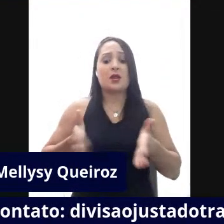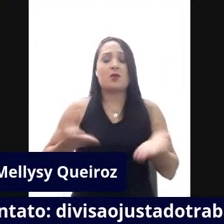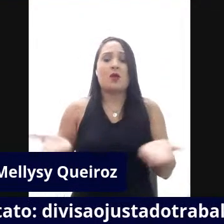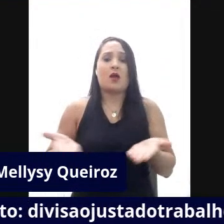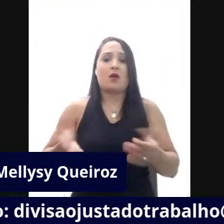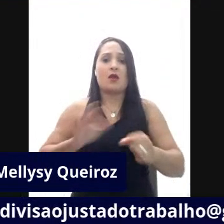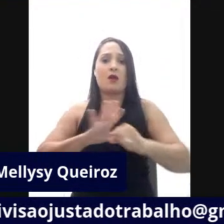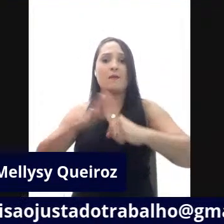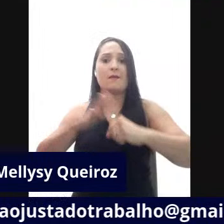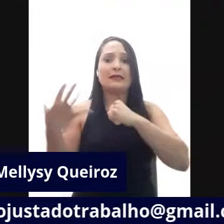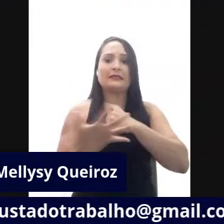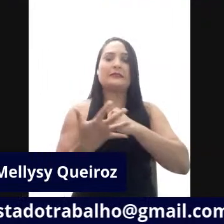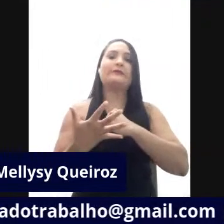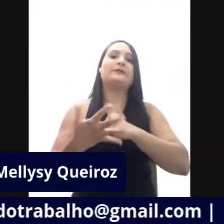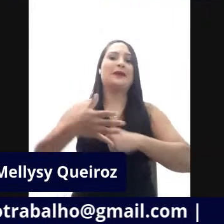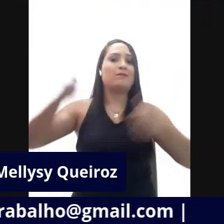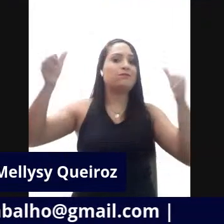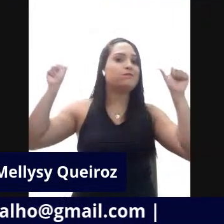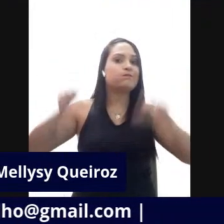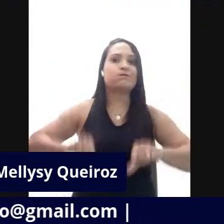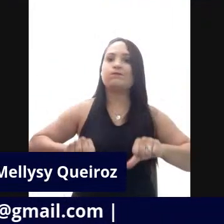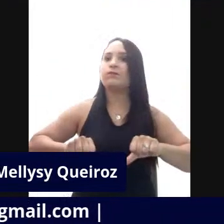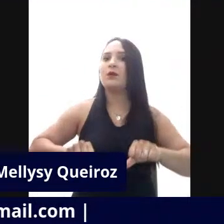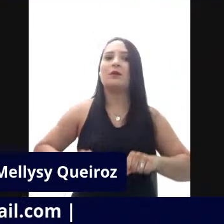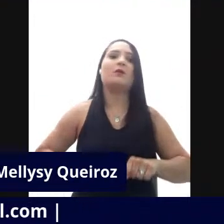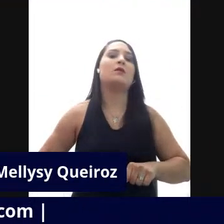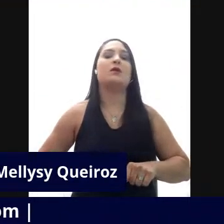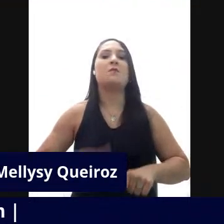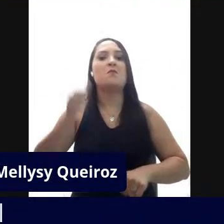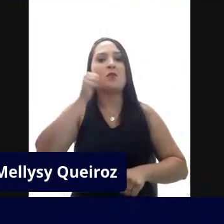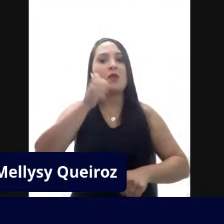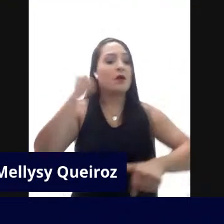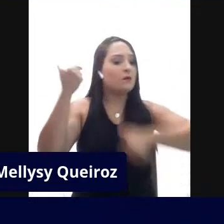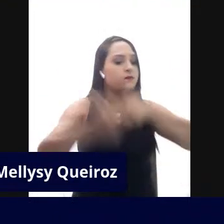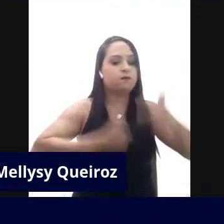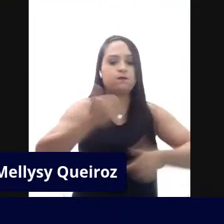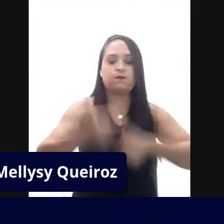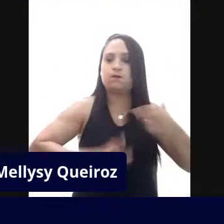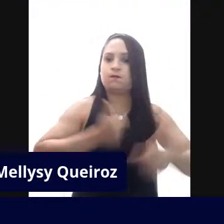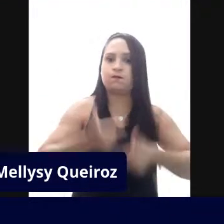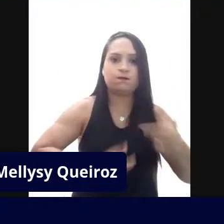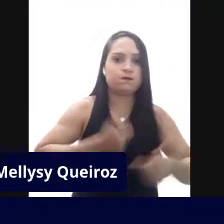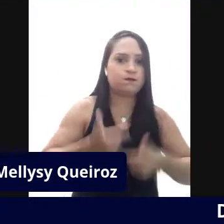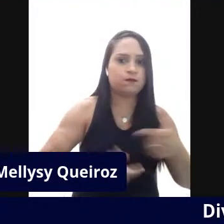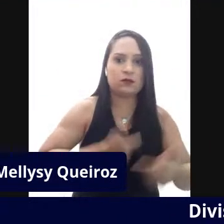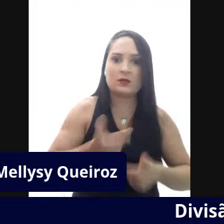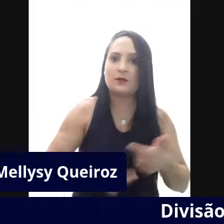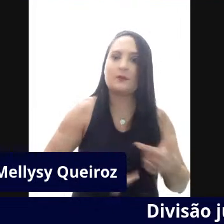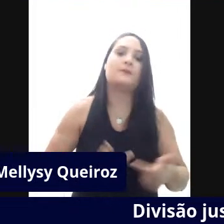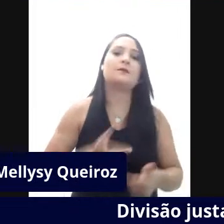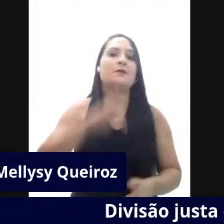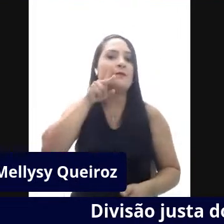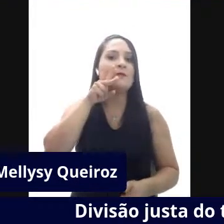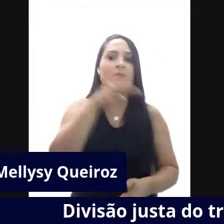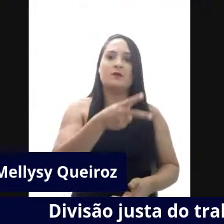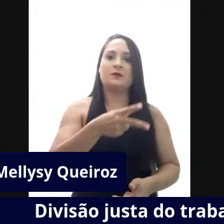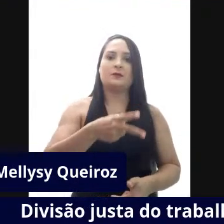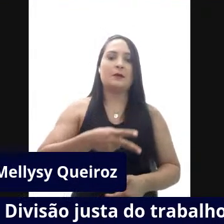E essa opressão, certamente, né, ela também aumenta na vida das mulheres.